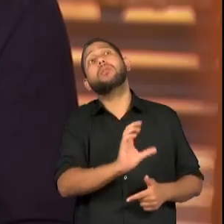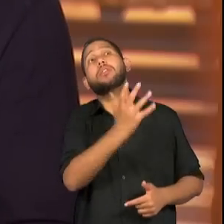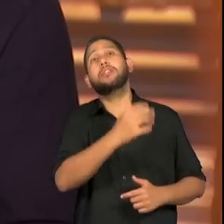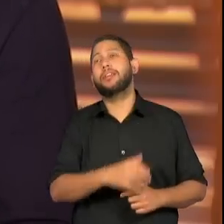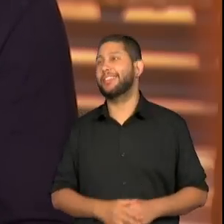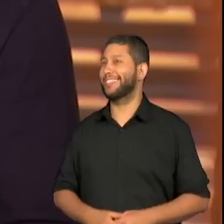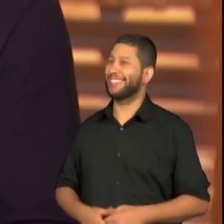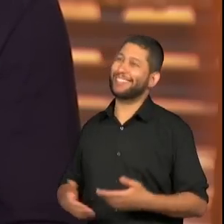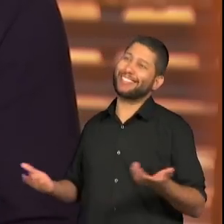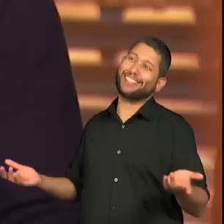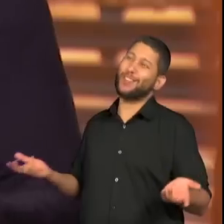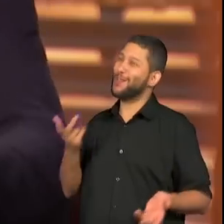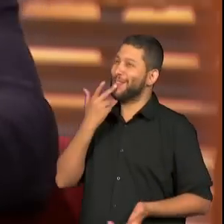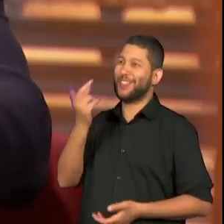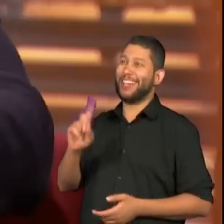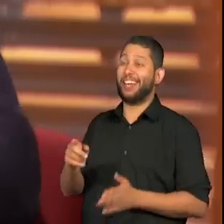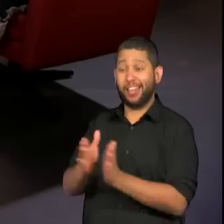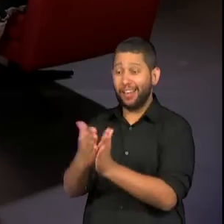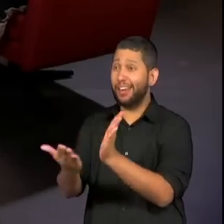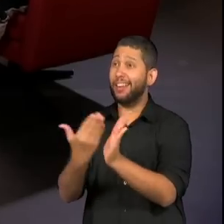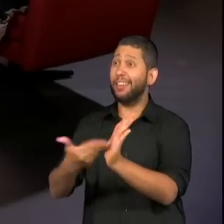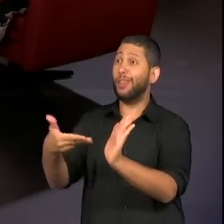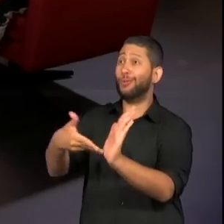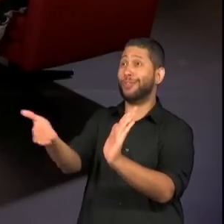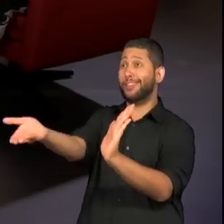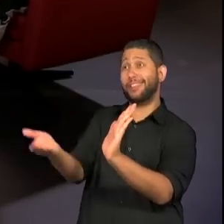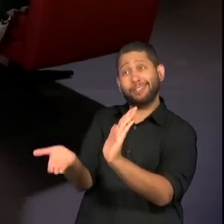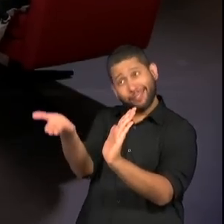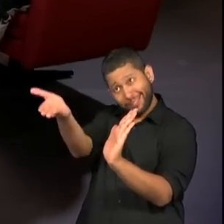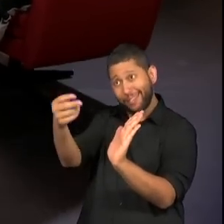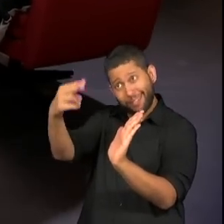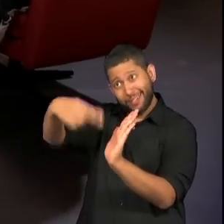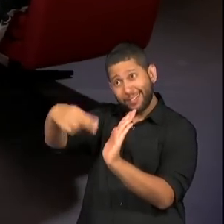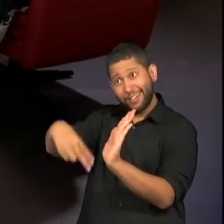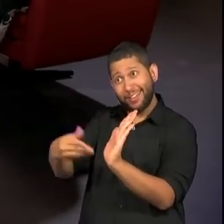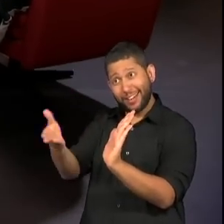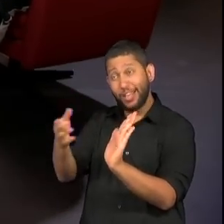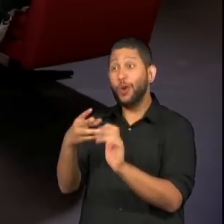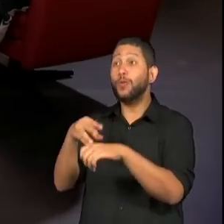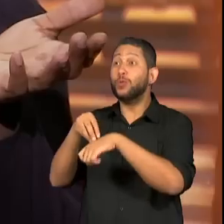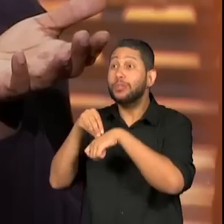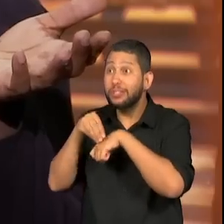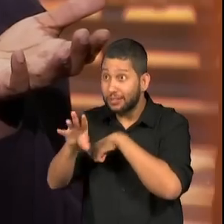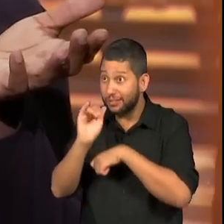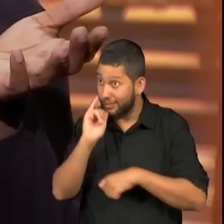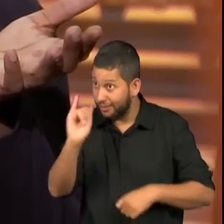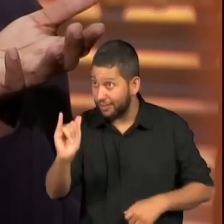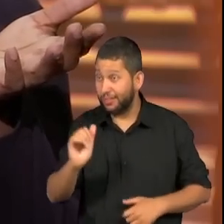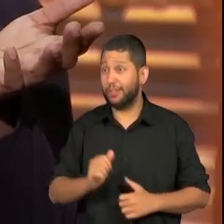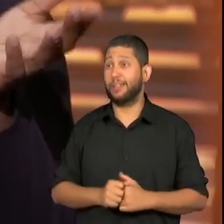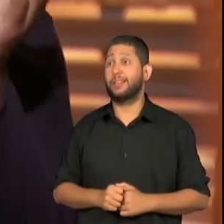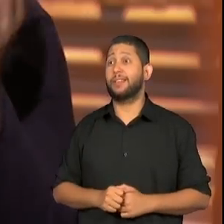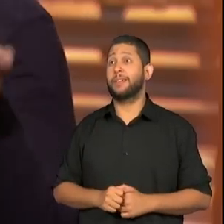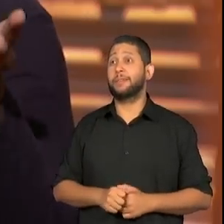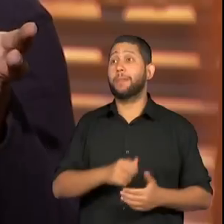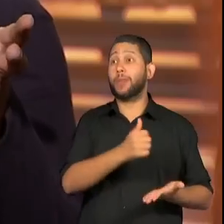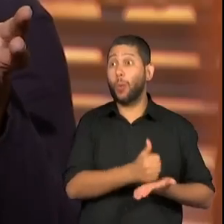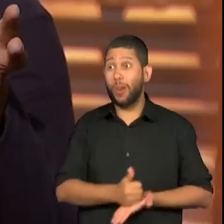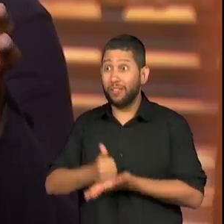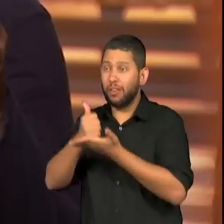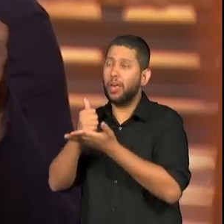posso dar esse spoiler, senão acabo com a história. Mas eu posso dizer, cara, que foi um